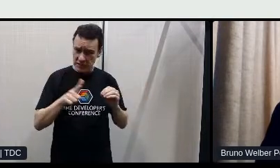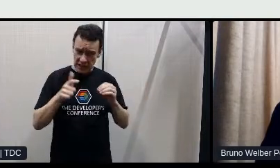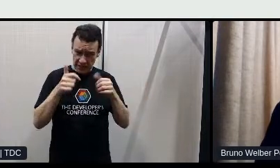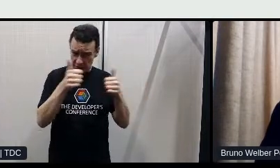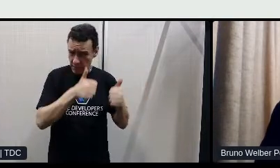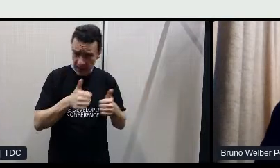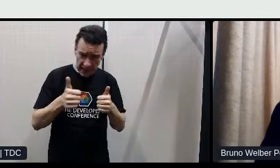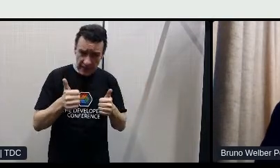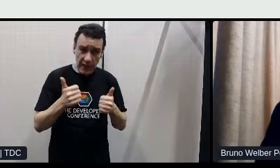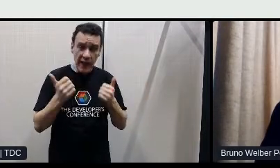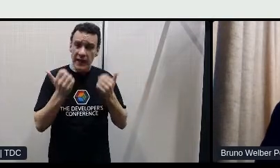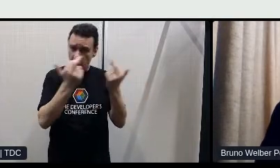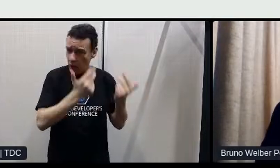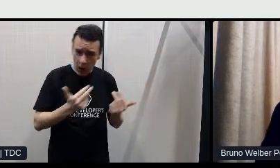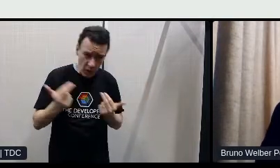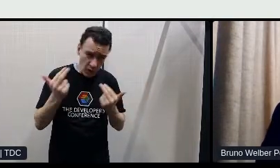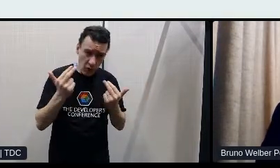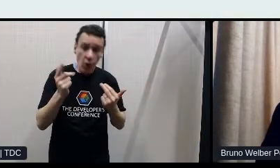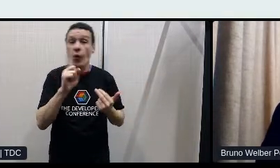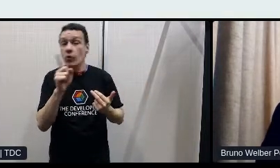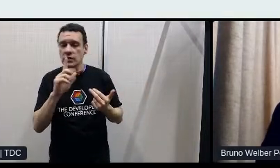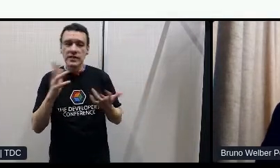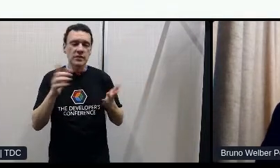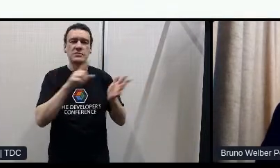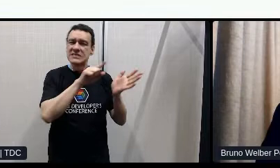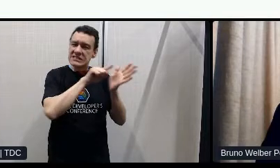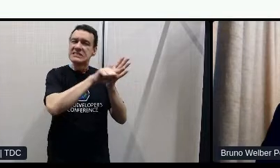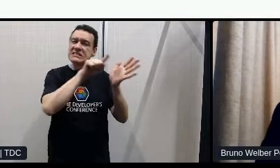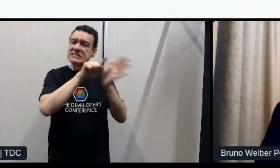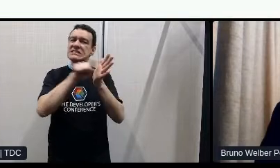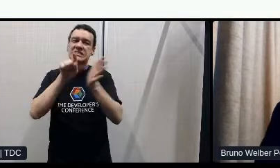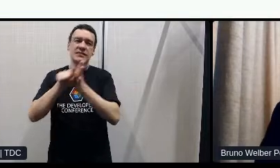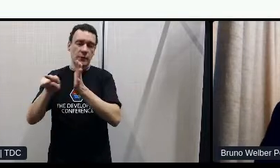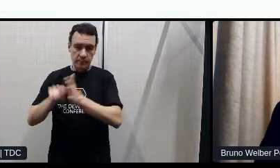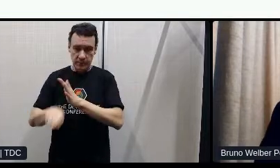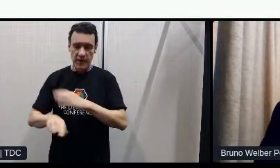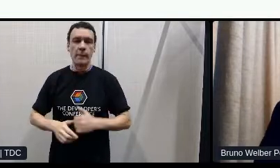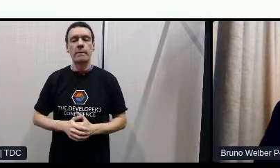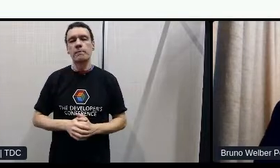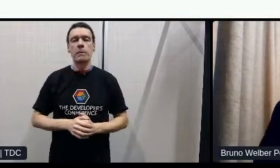é? Então a gente foi realmente buscar essas respostas.